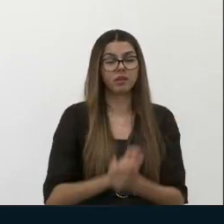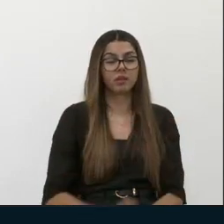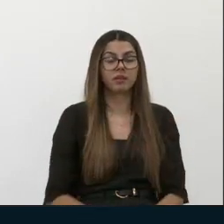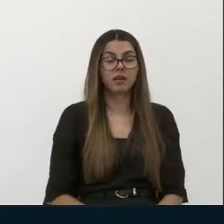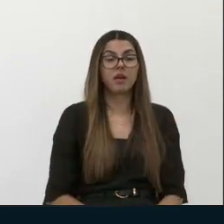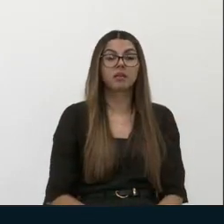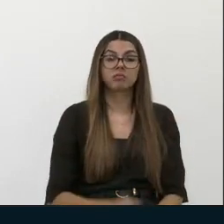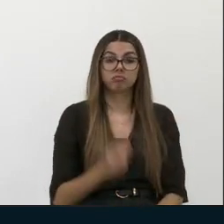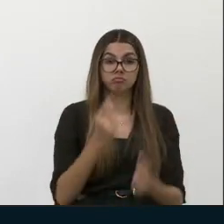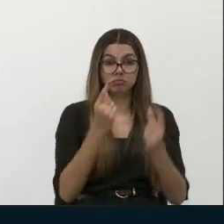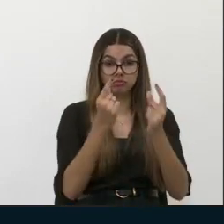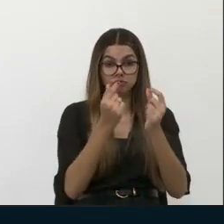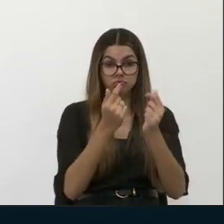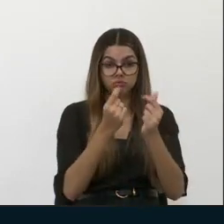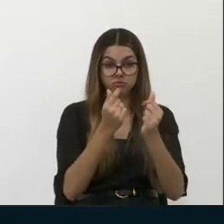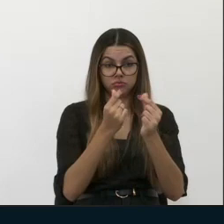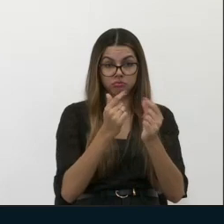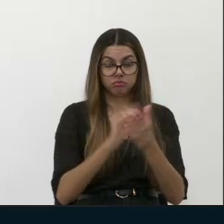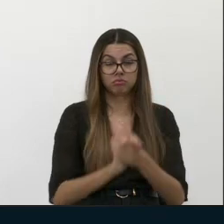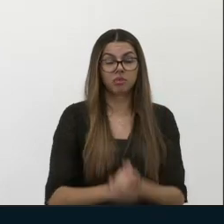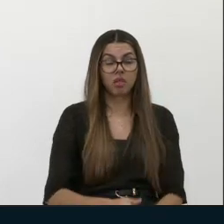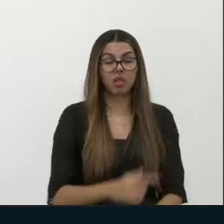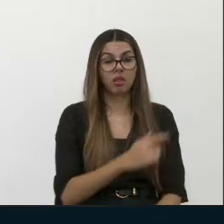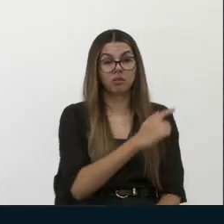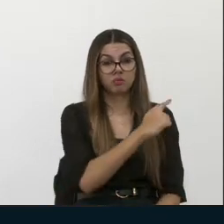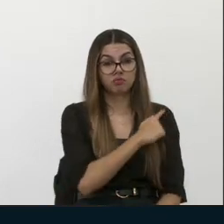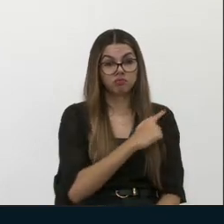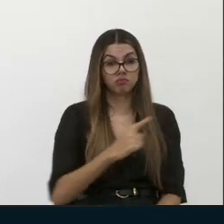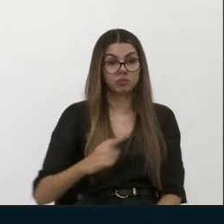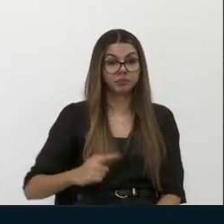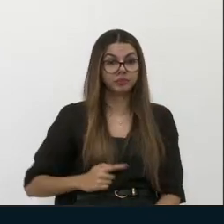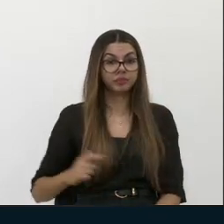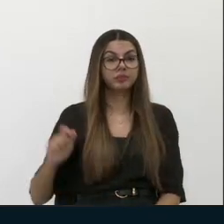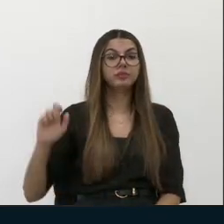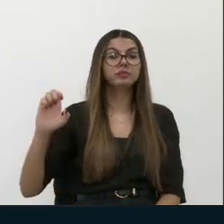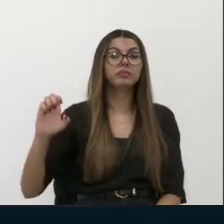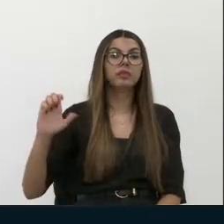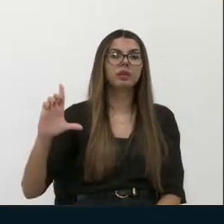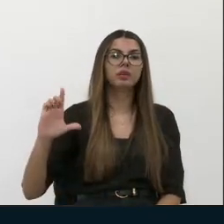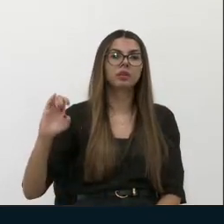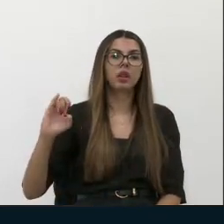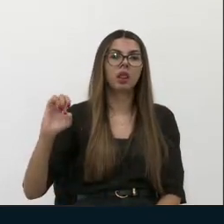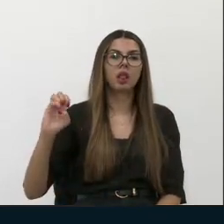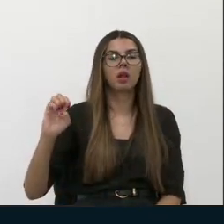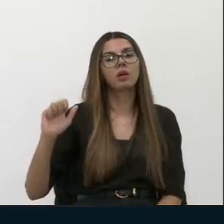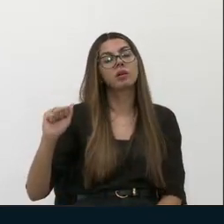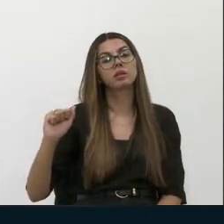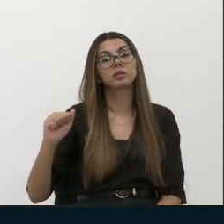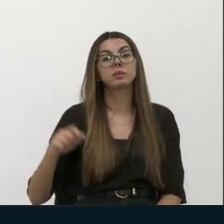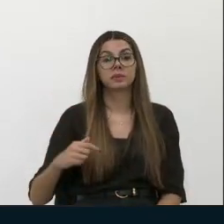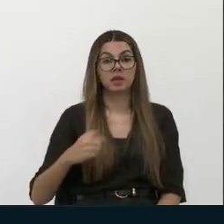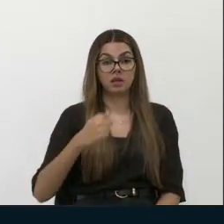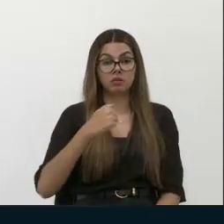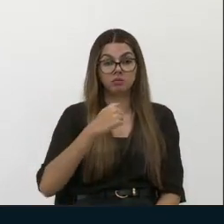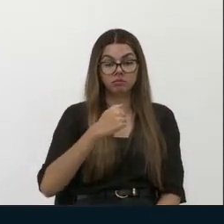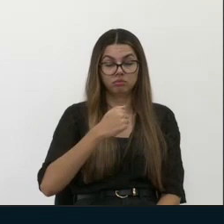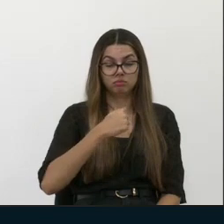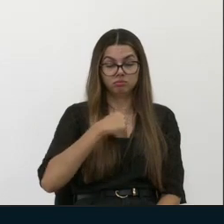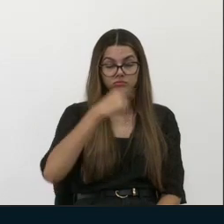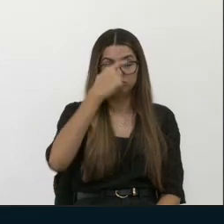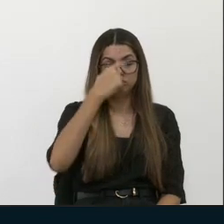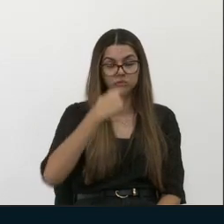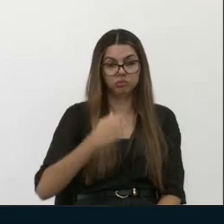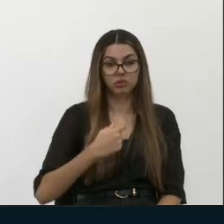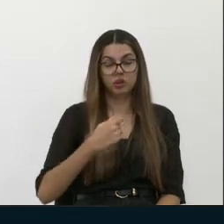federais trazidos desde o governo Eloy, o governo Almeida, eu como deputada, para que